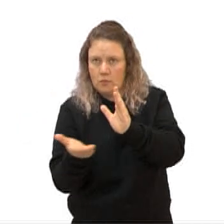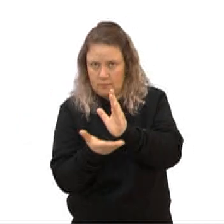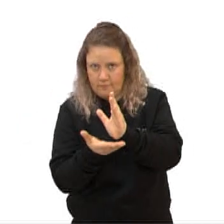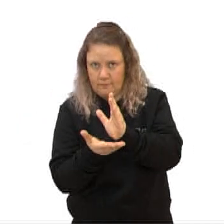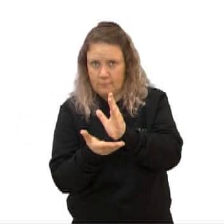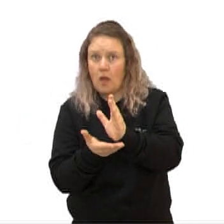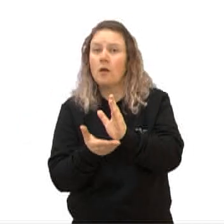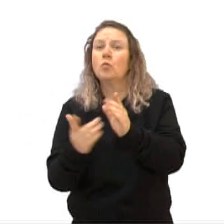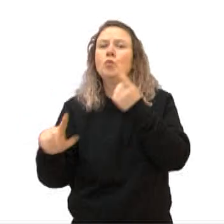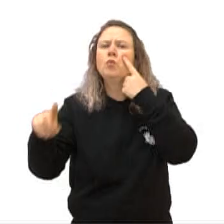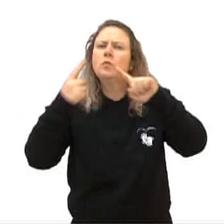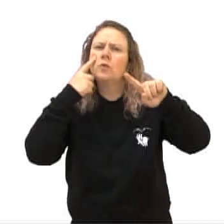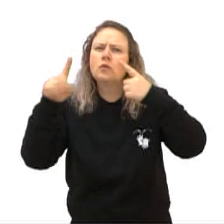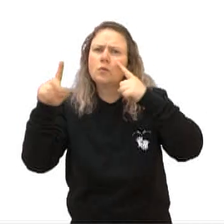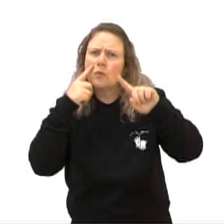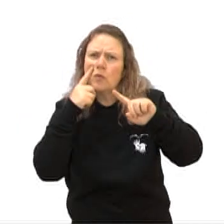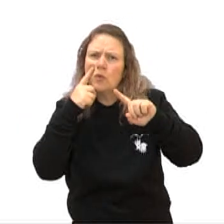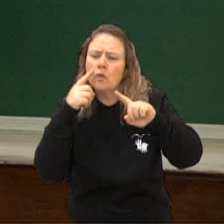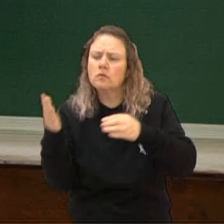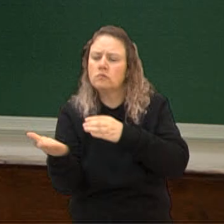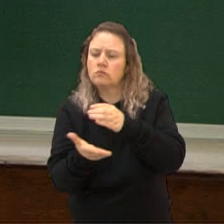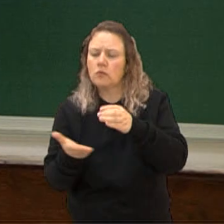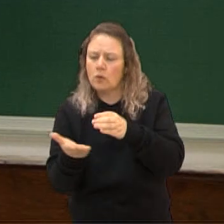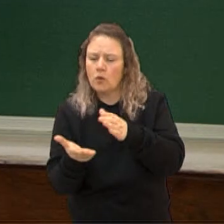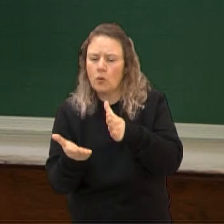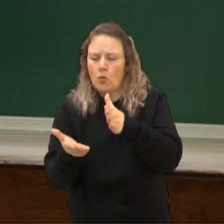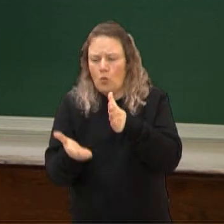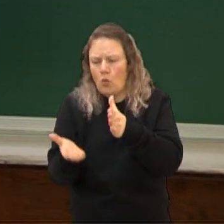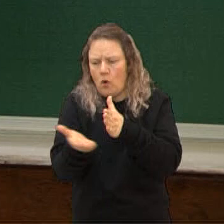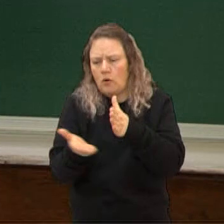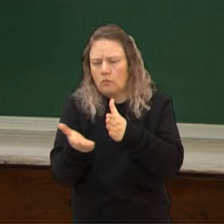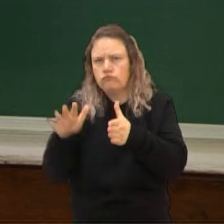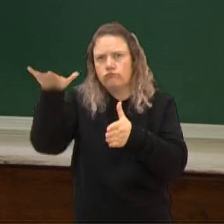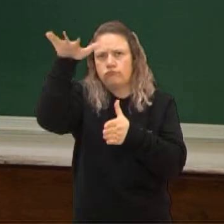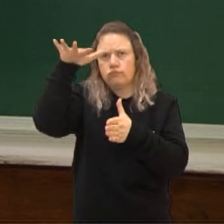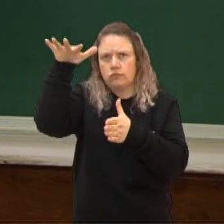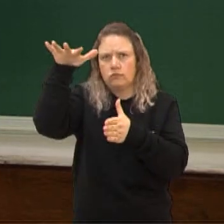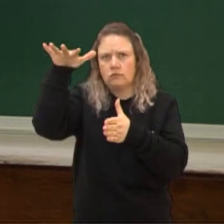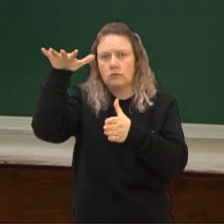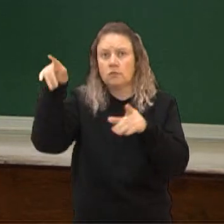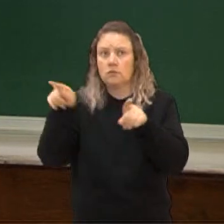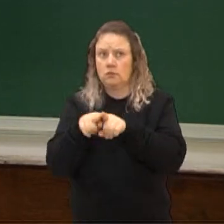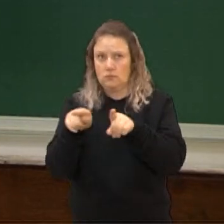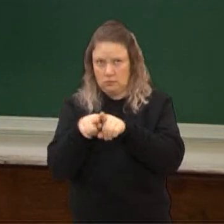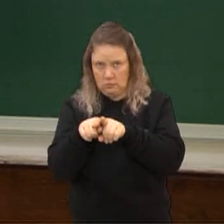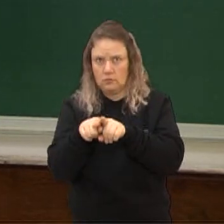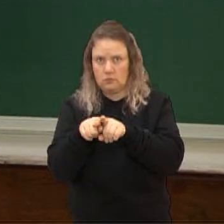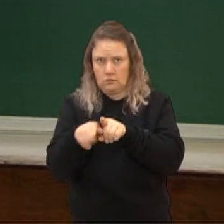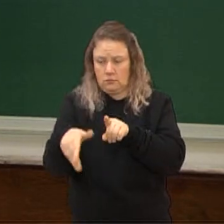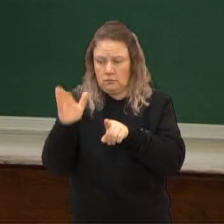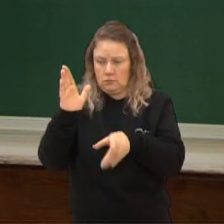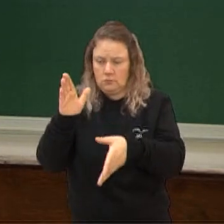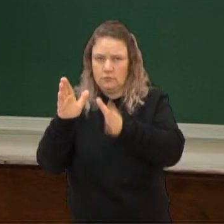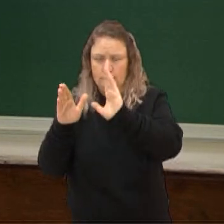saber a área, o quanto ele ocupa, nós temos que somar as áreas laterais e as áreas da